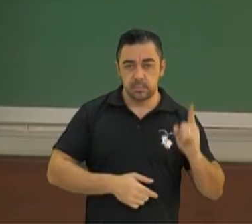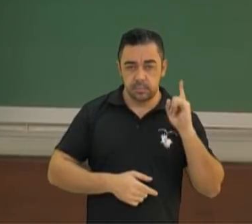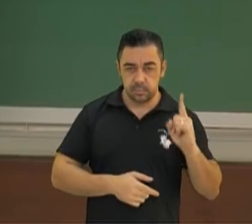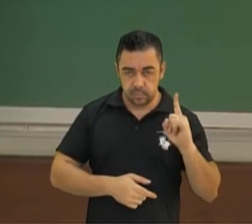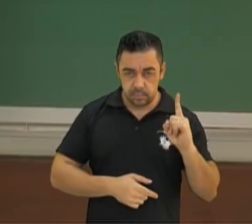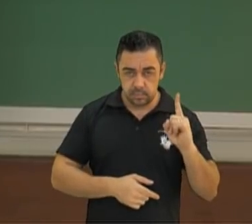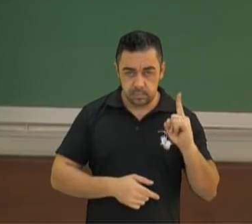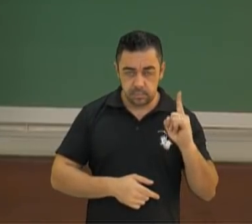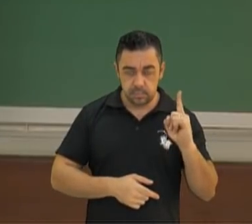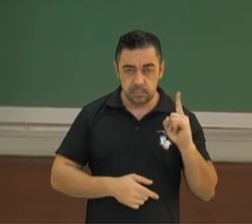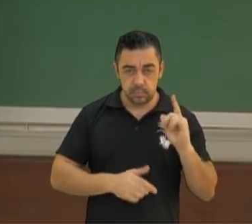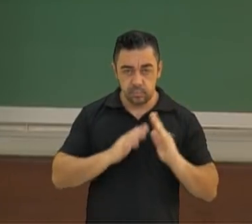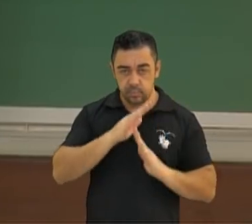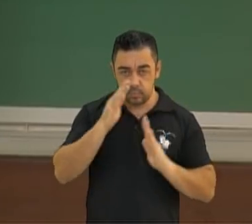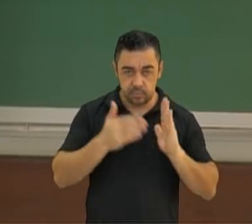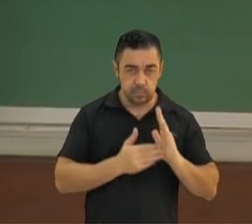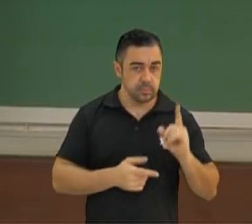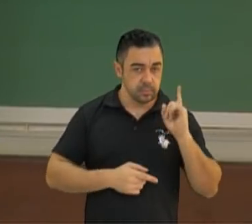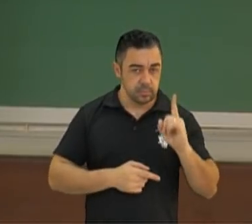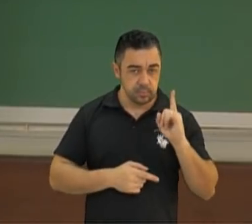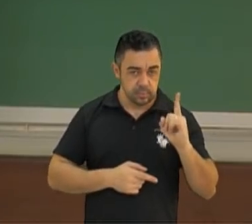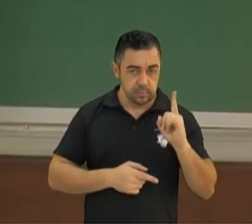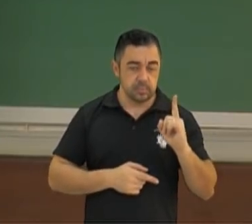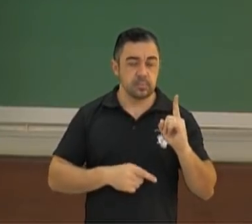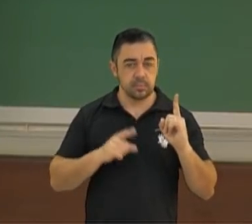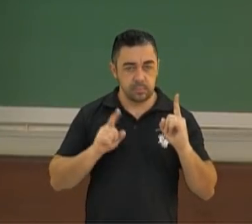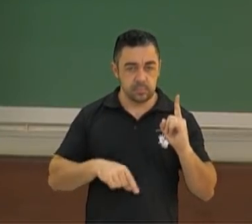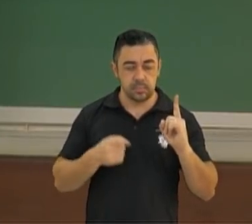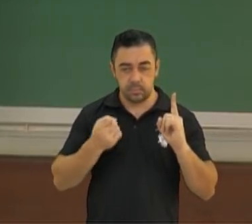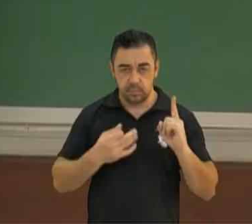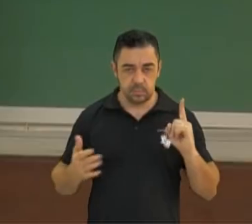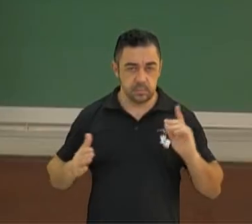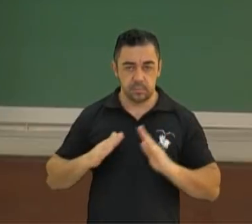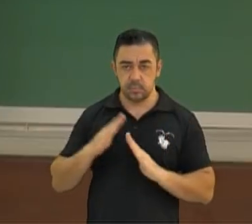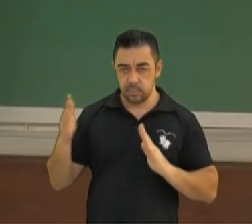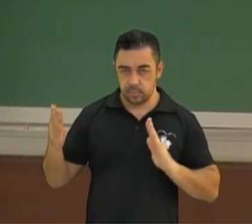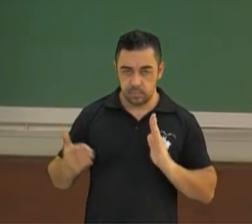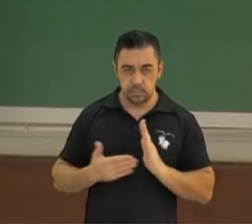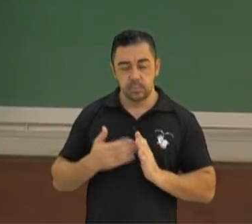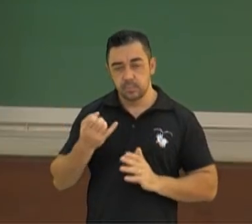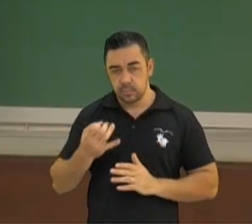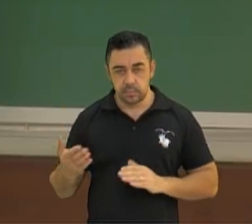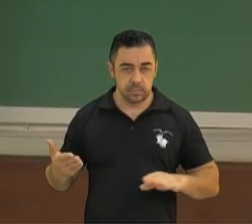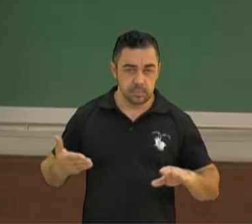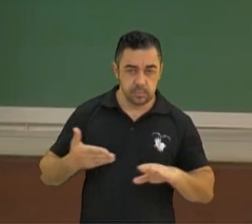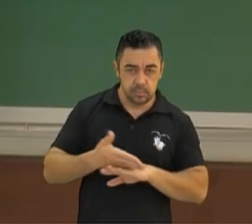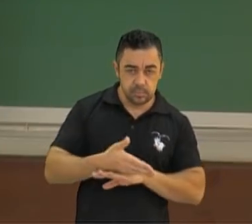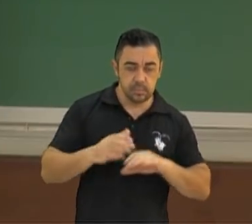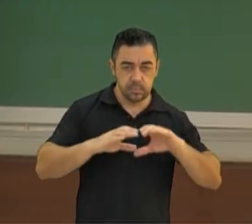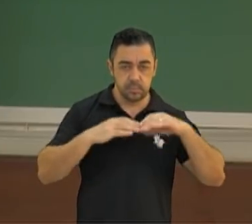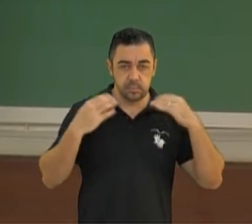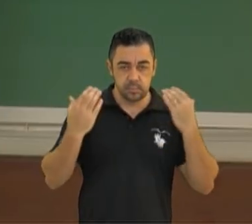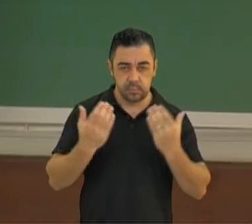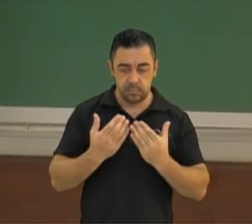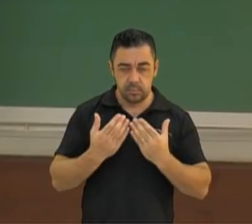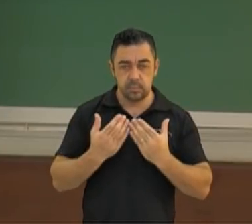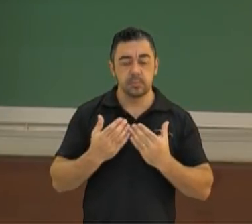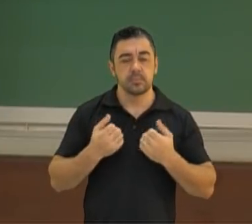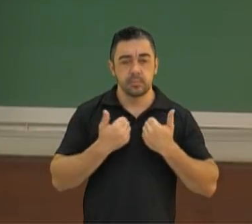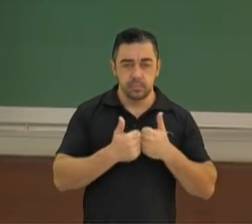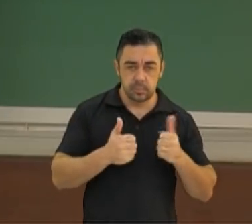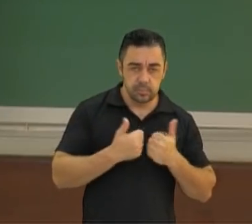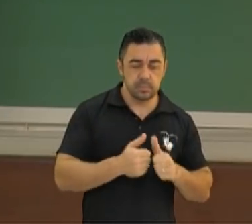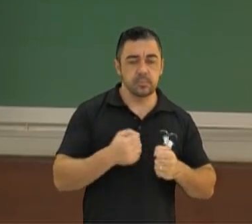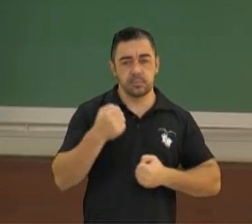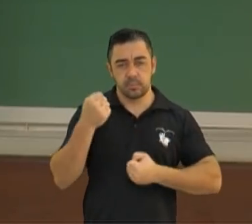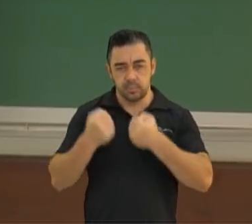1 inteiro, né? 1 inteiro é a quantidade total de pessoas que foram para esse congresso de